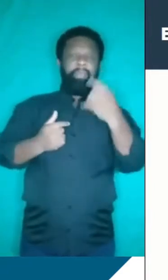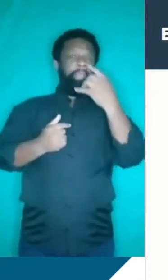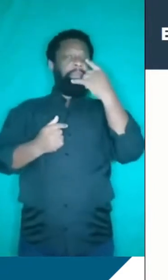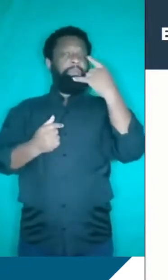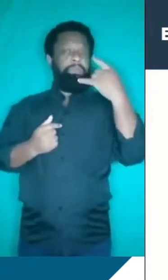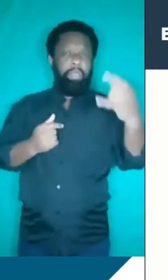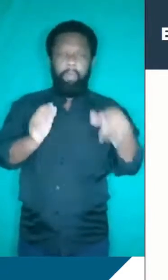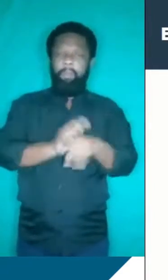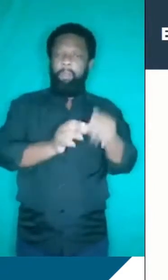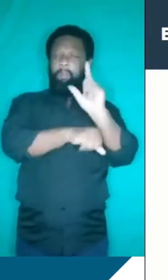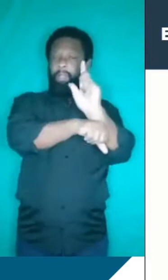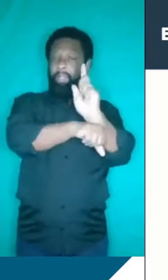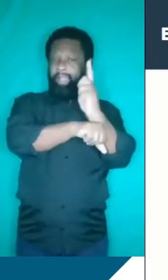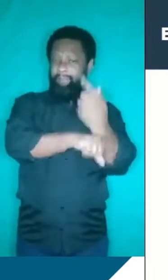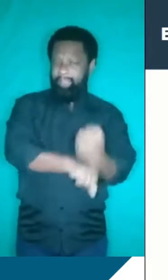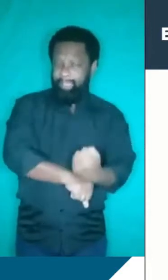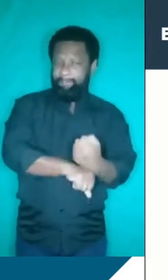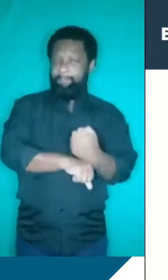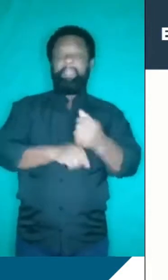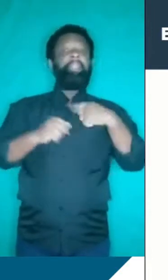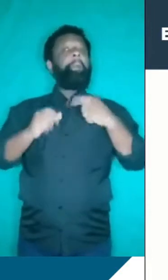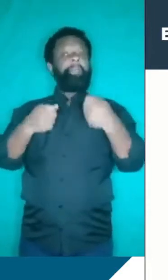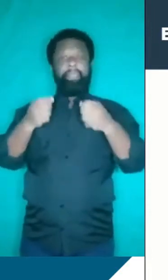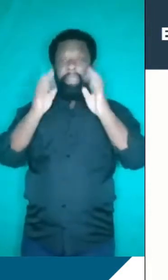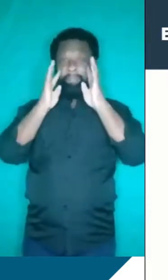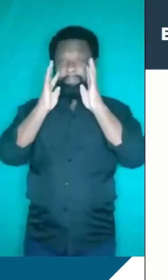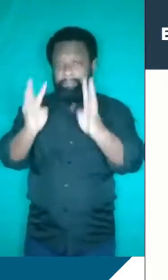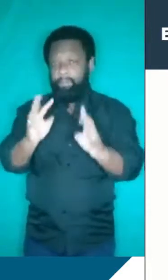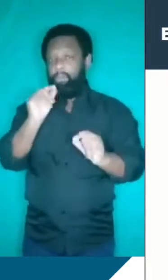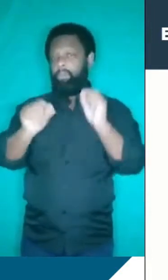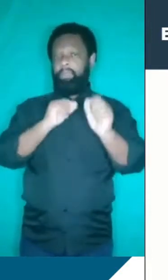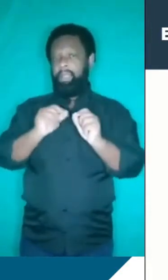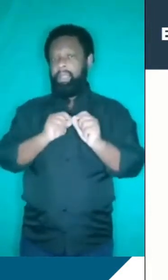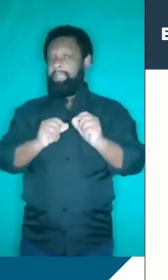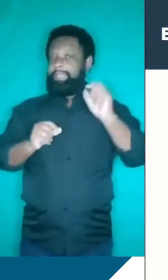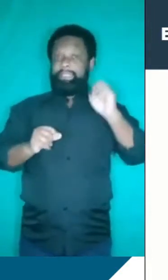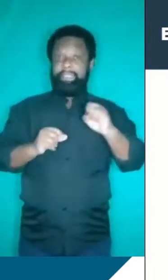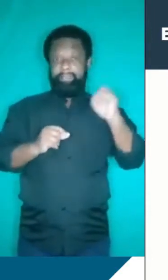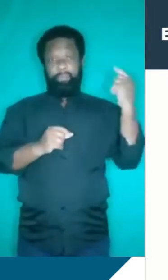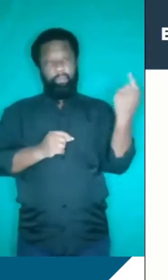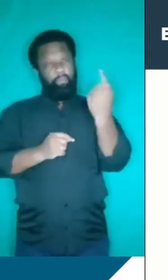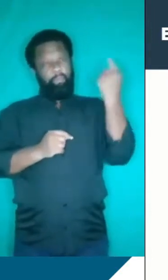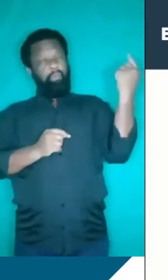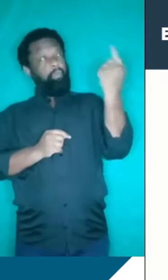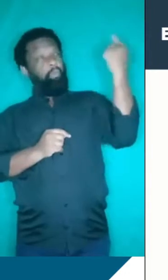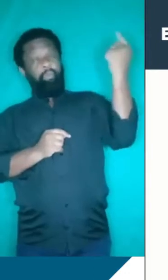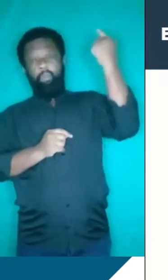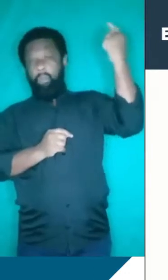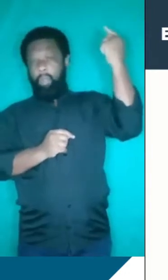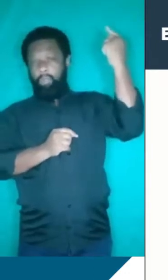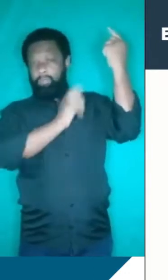dessa gravidade. Porém, vocês devem observar, vocês devem imaginar que quanto maior a altura,